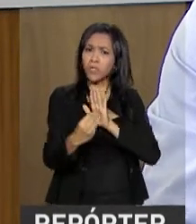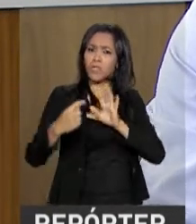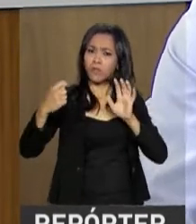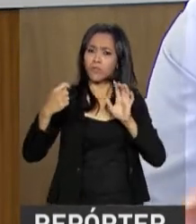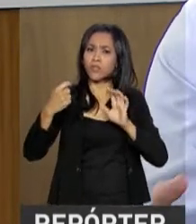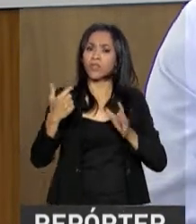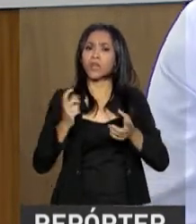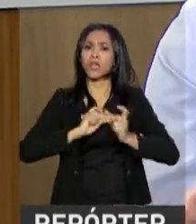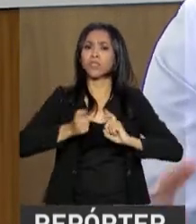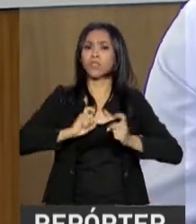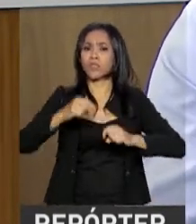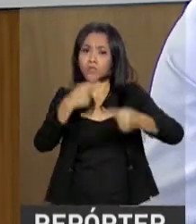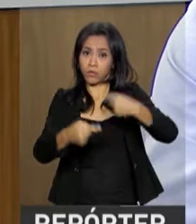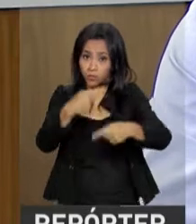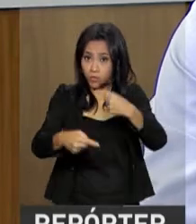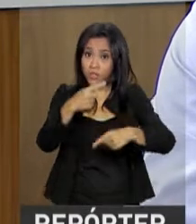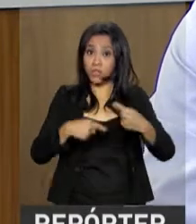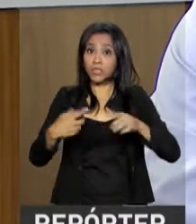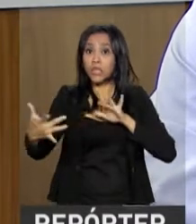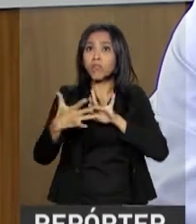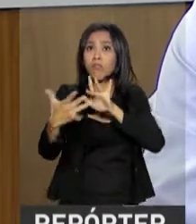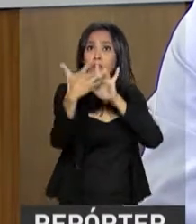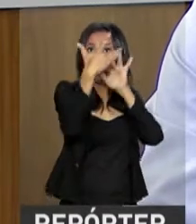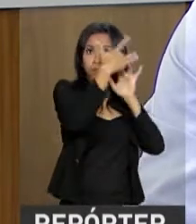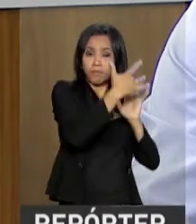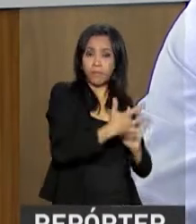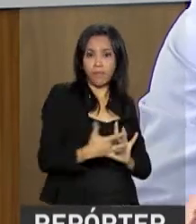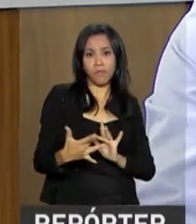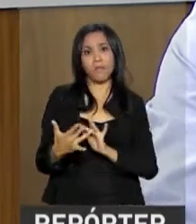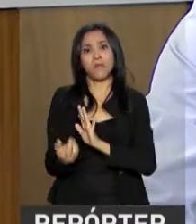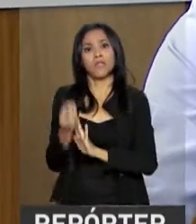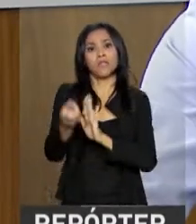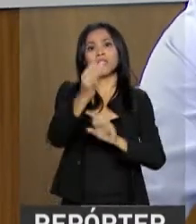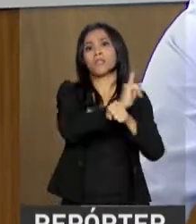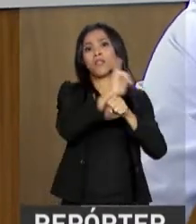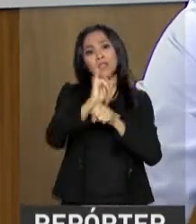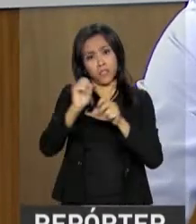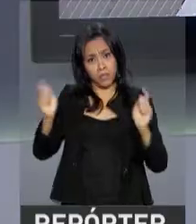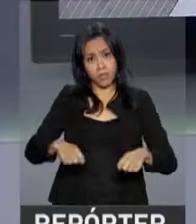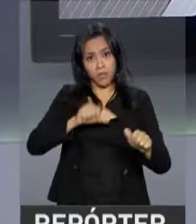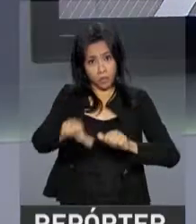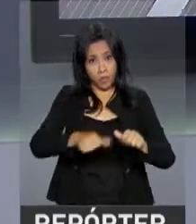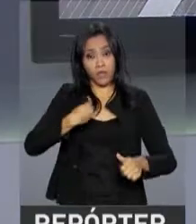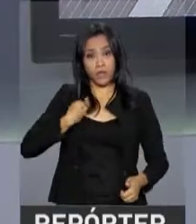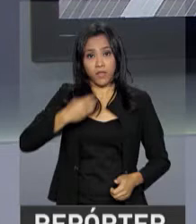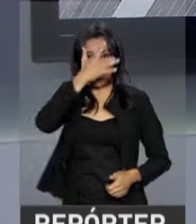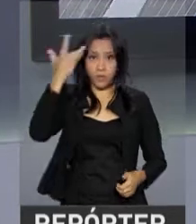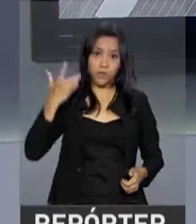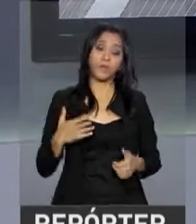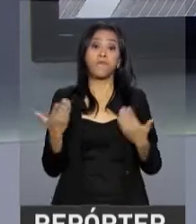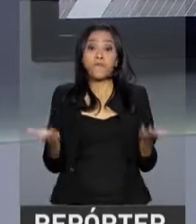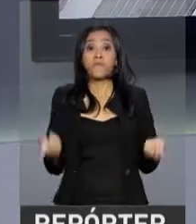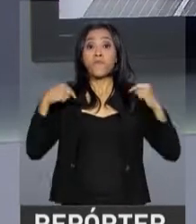capaz, em conjunto com todos os entes federados, implantar ações que possam mudar a vida das pessoas. E hoje é o